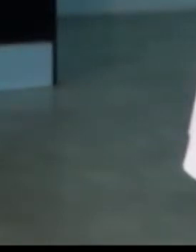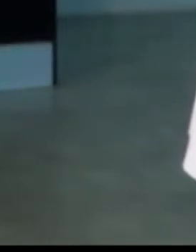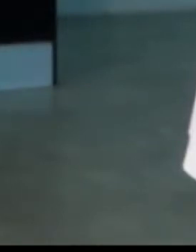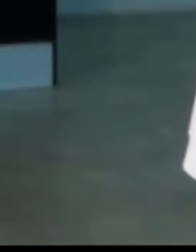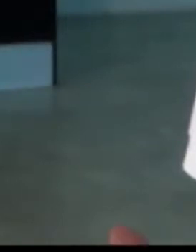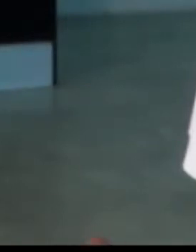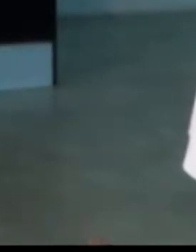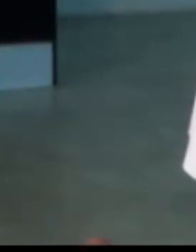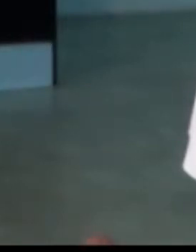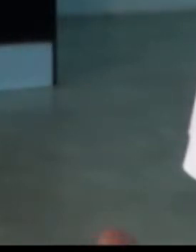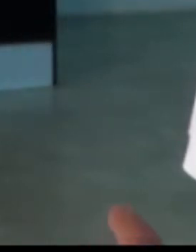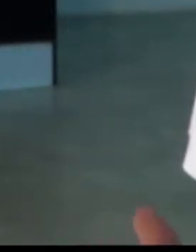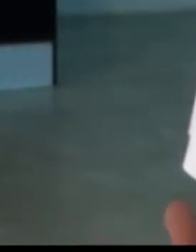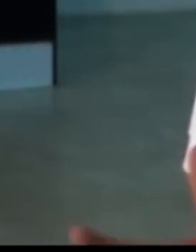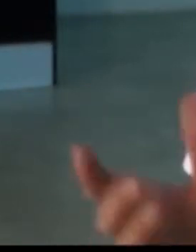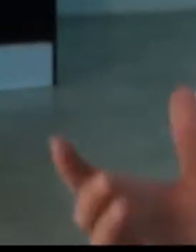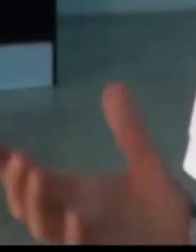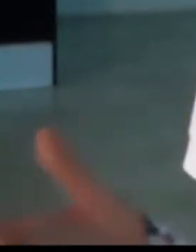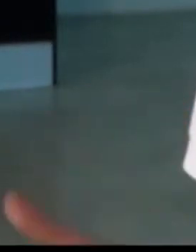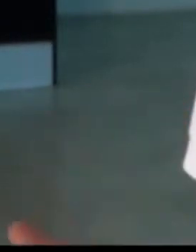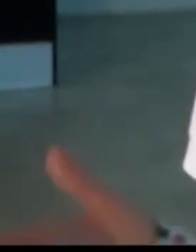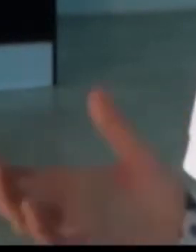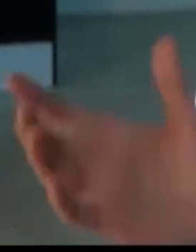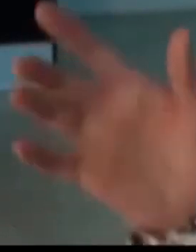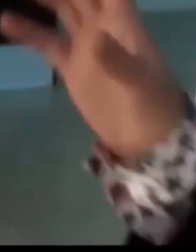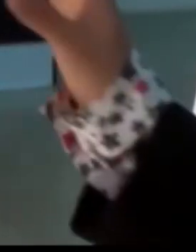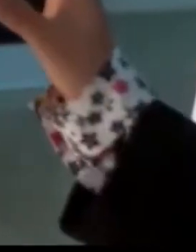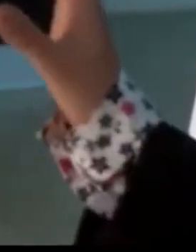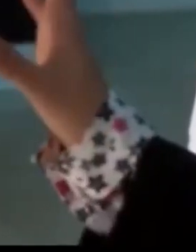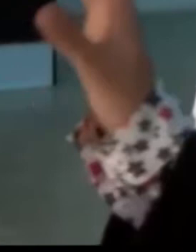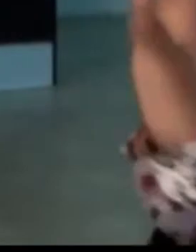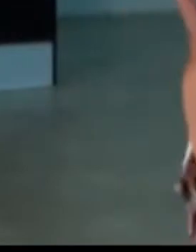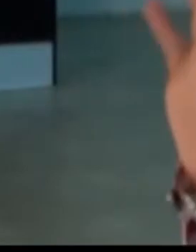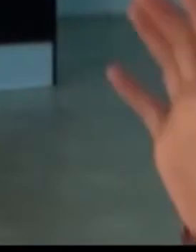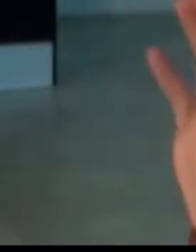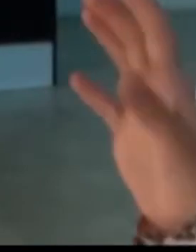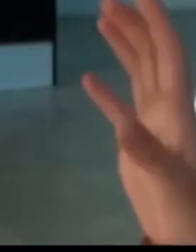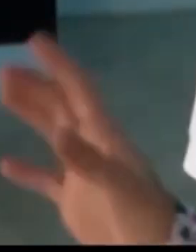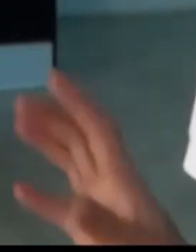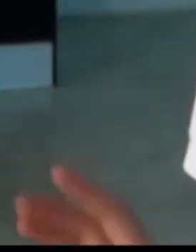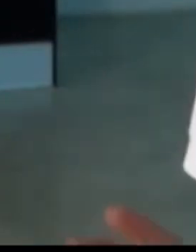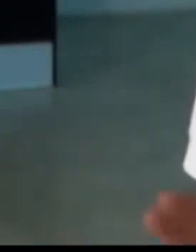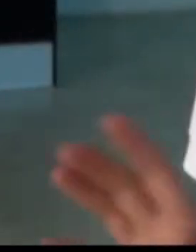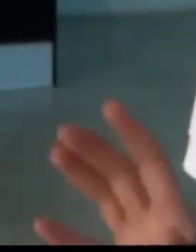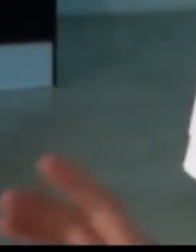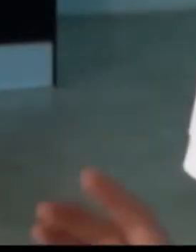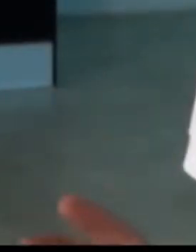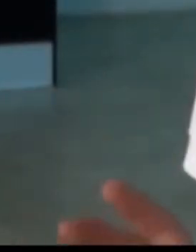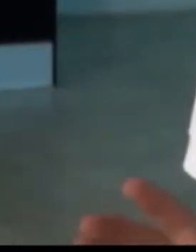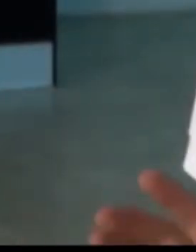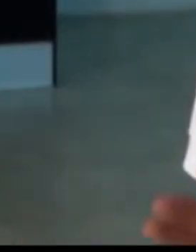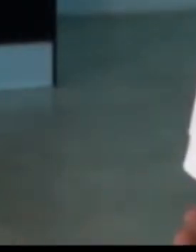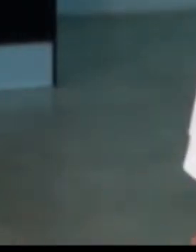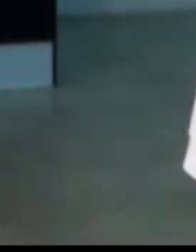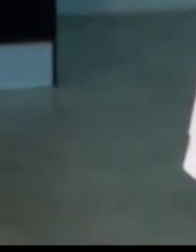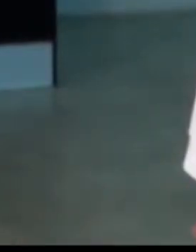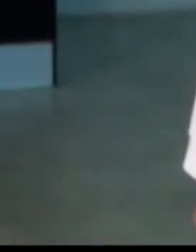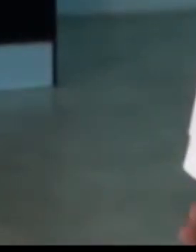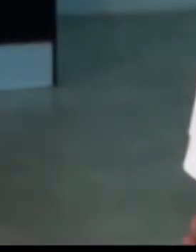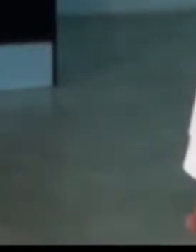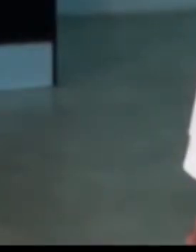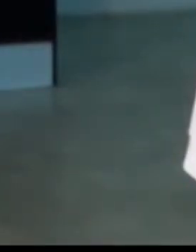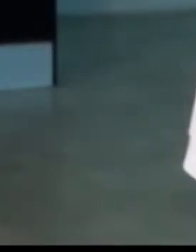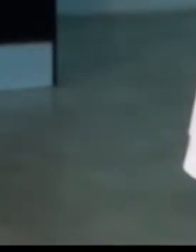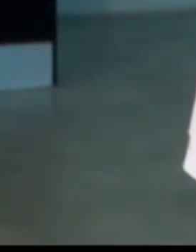comunidade. As pessoas às vezes têm a ideia de que não é problema meu, eu estou desconfiada, mas não tenho certeza, não quero me prejudicar. As pessoas